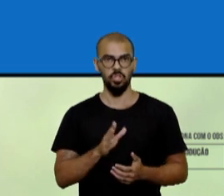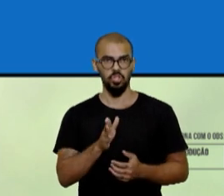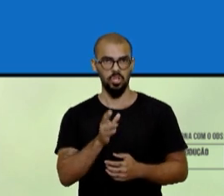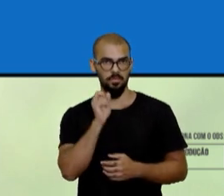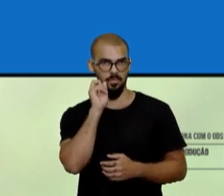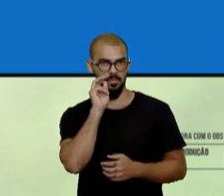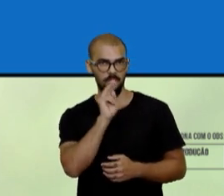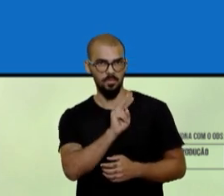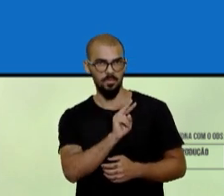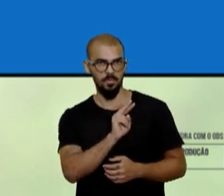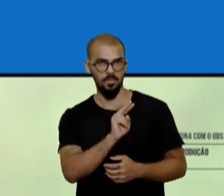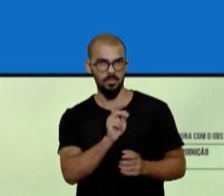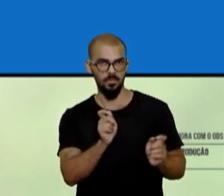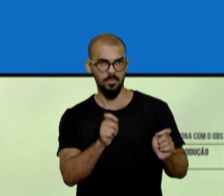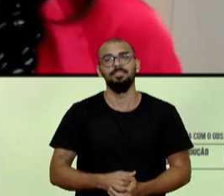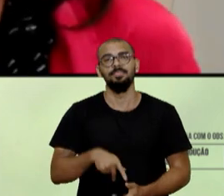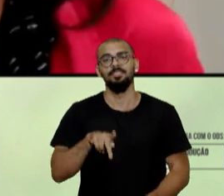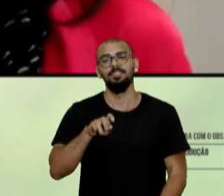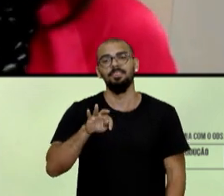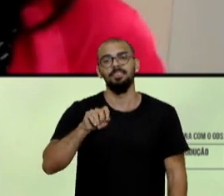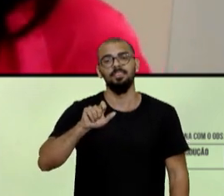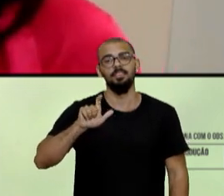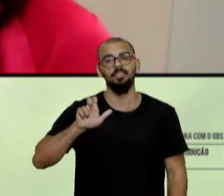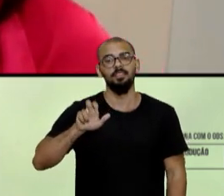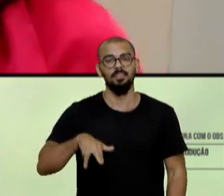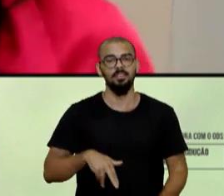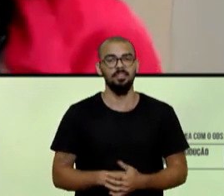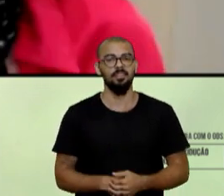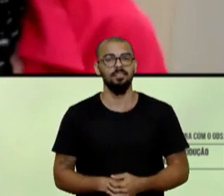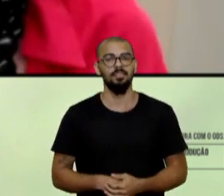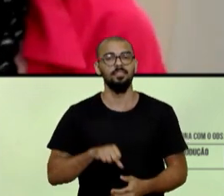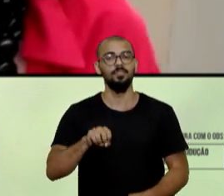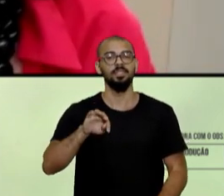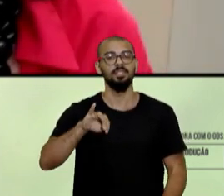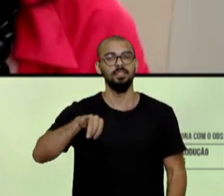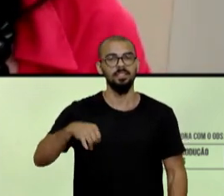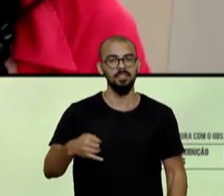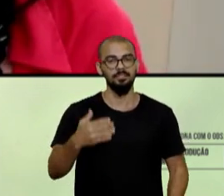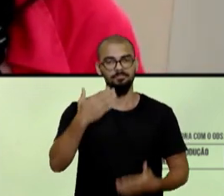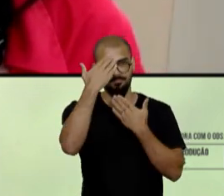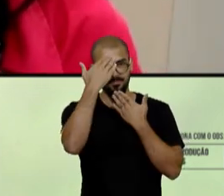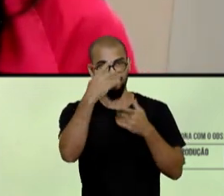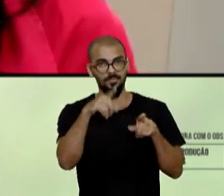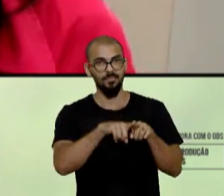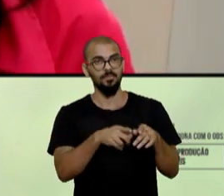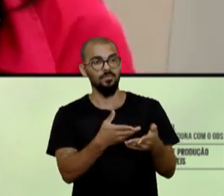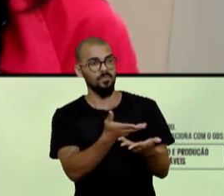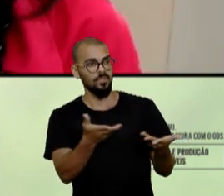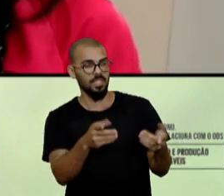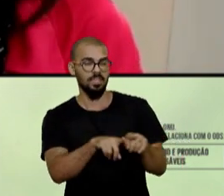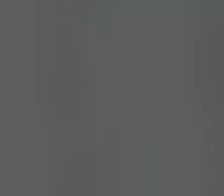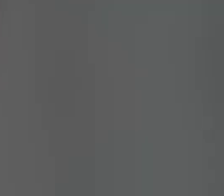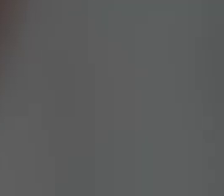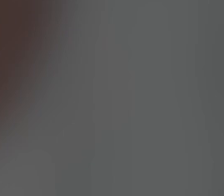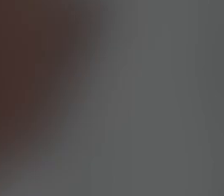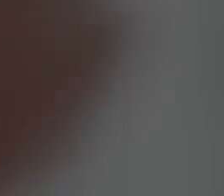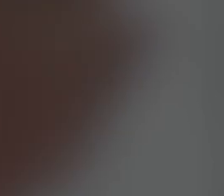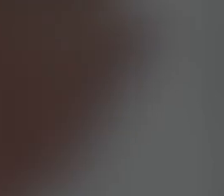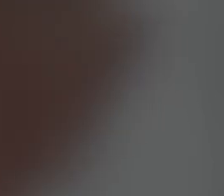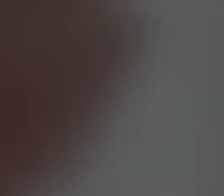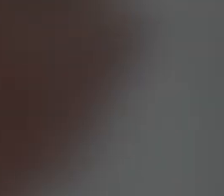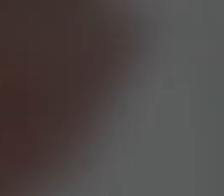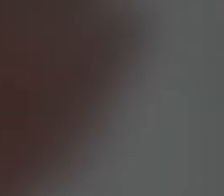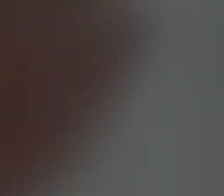e Compras Públicas Sustentáveis, promovido pelo STJ e transmitido pelo canal do Tribunal no YouTube. O